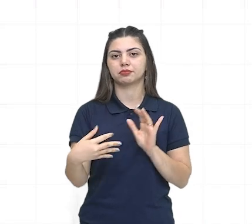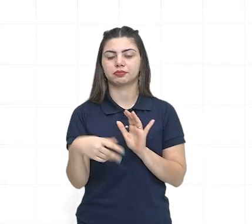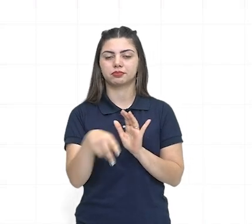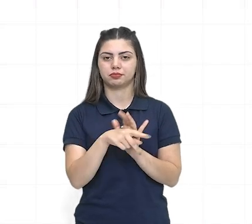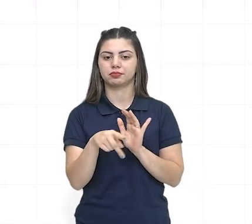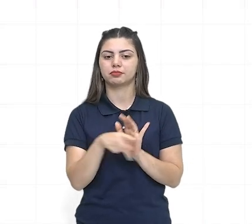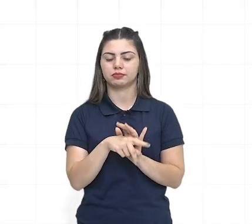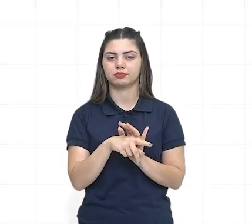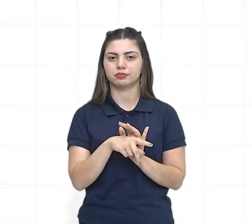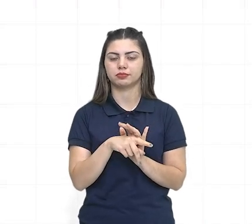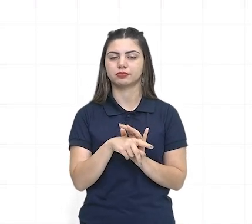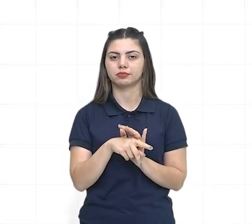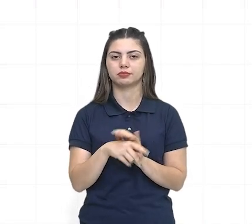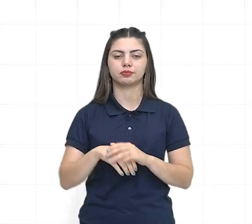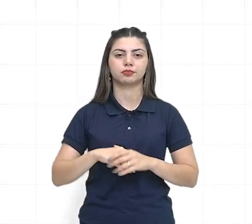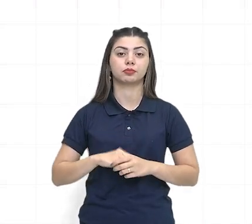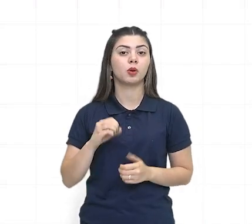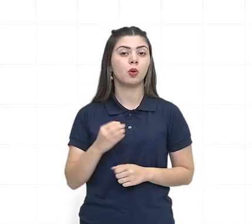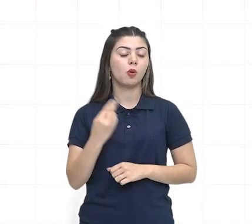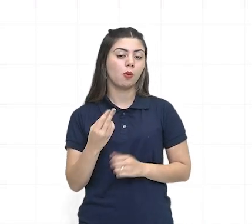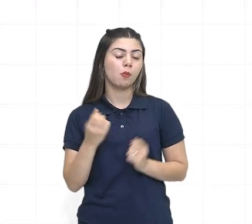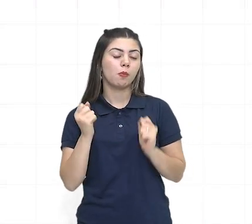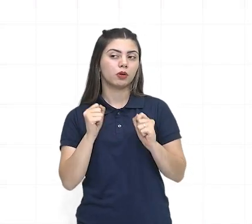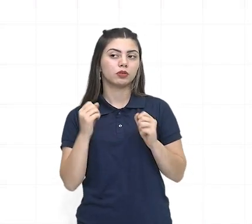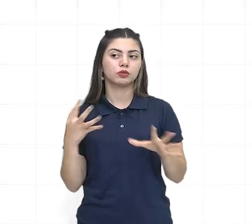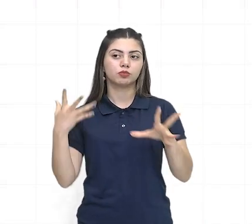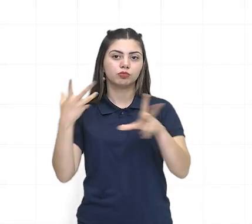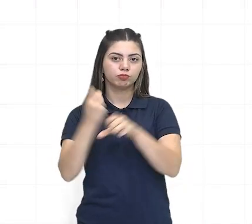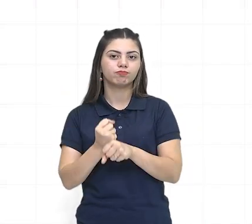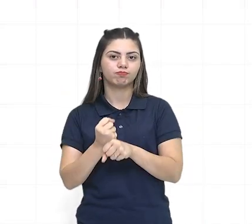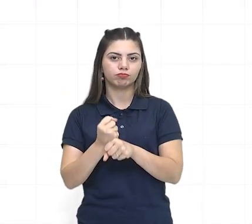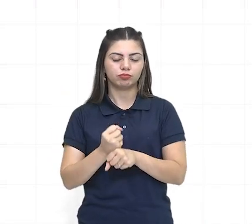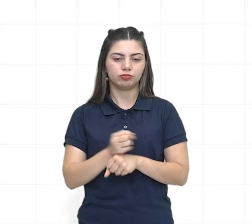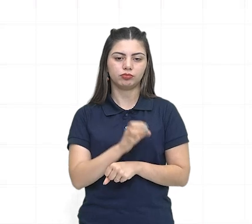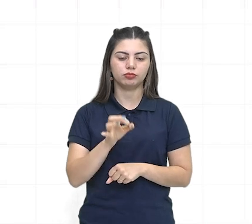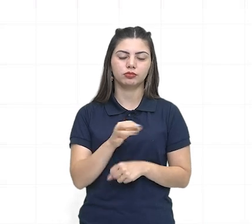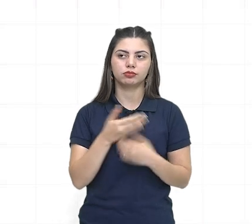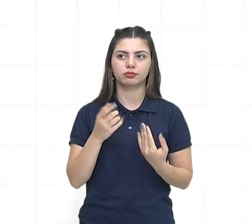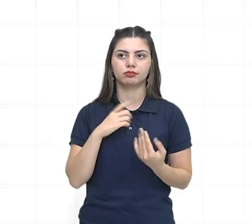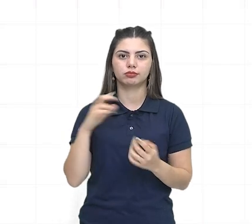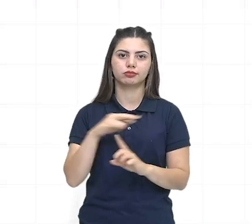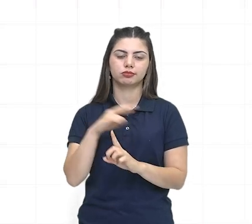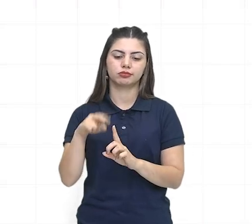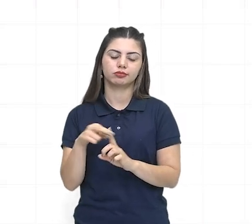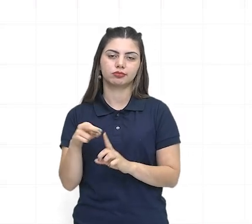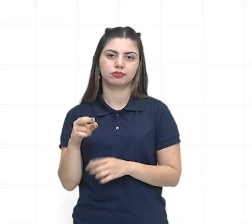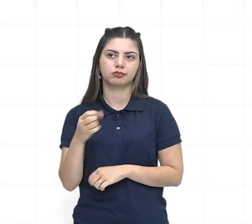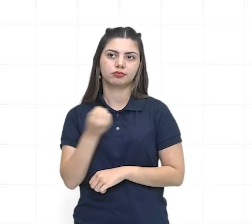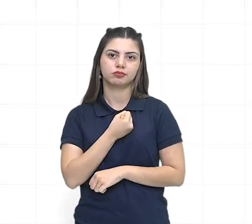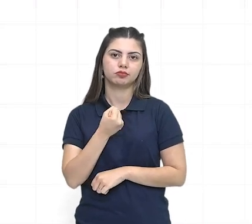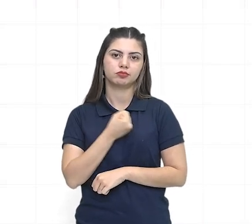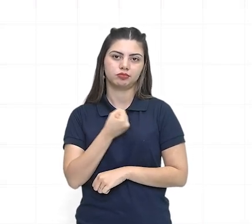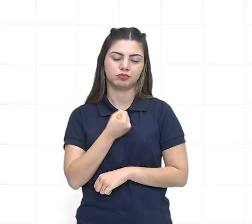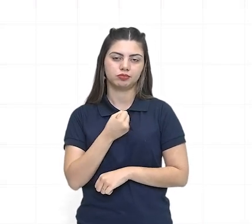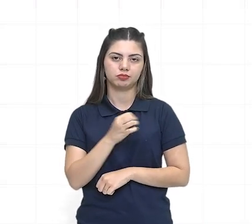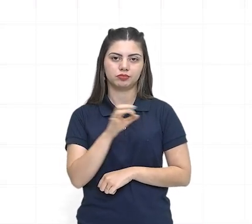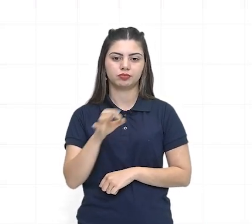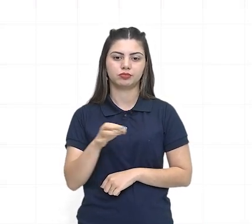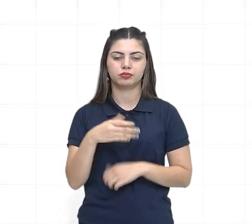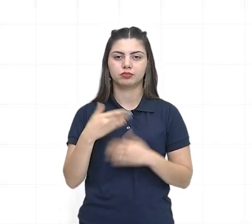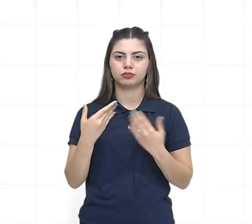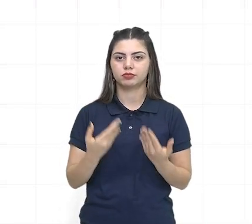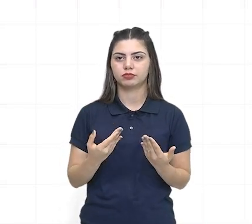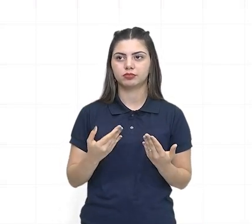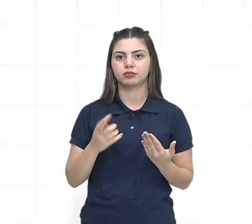específica e atribuições, ou quantitativo, quando fazemos referência a valores numéricos. Então, quando